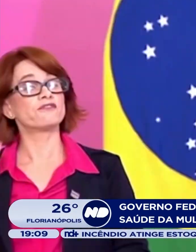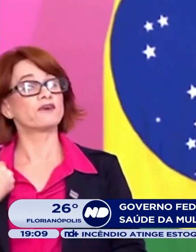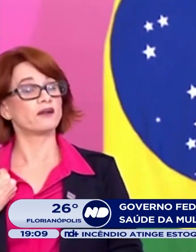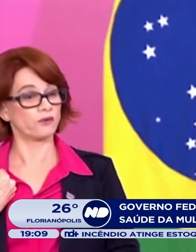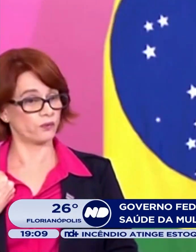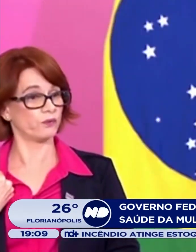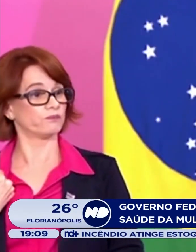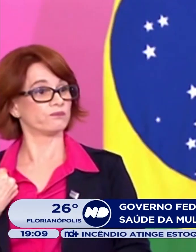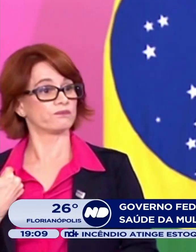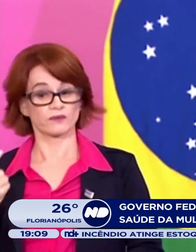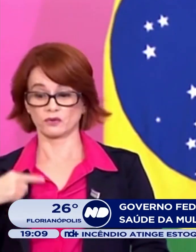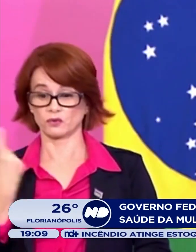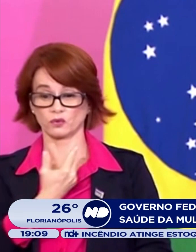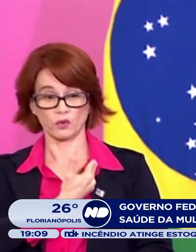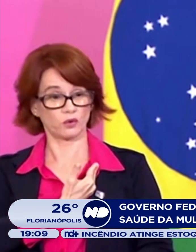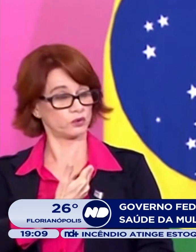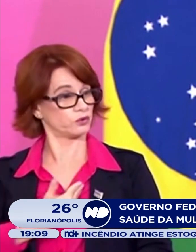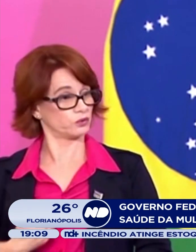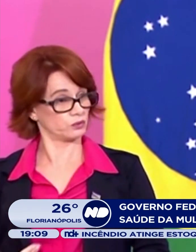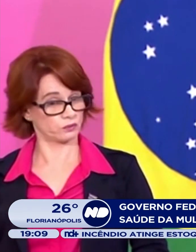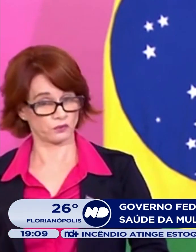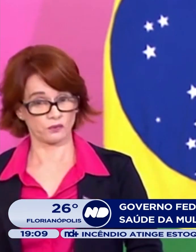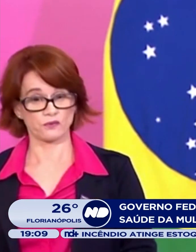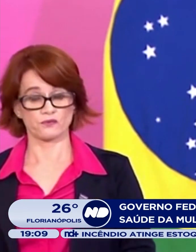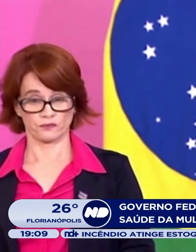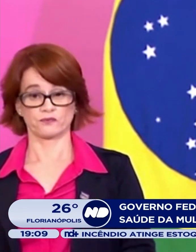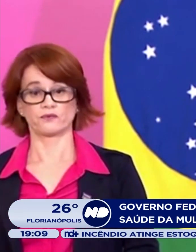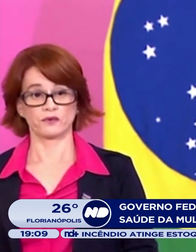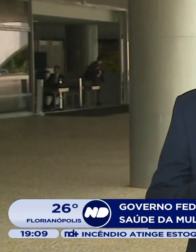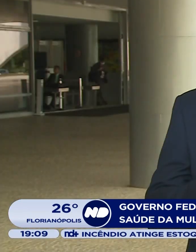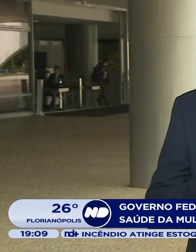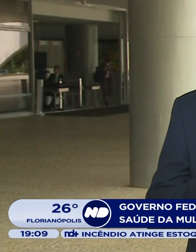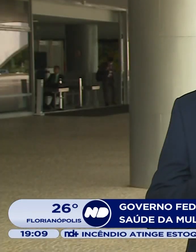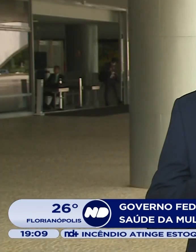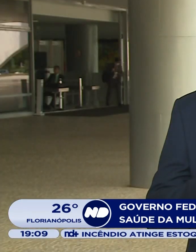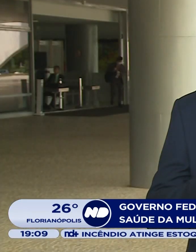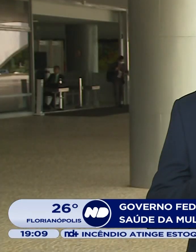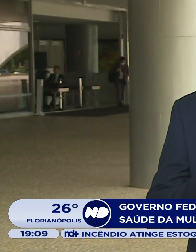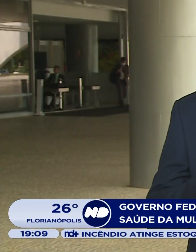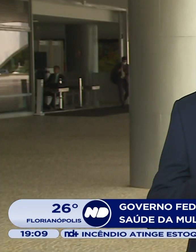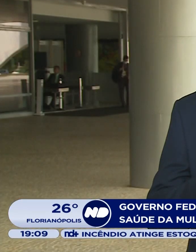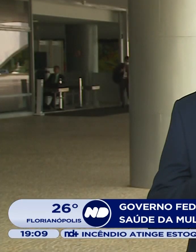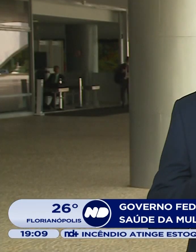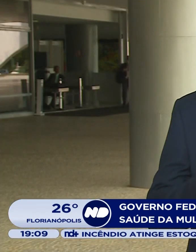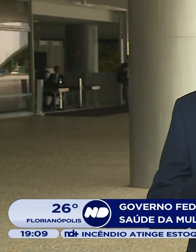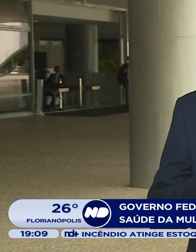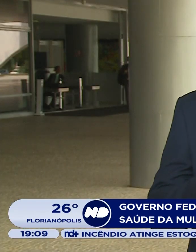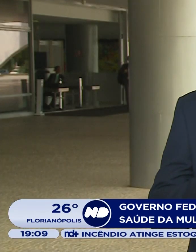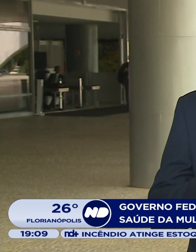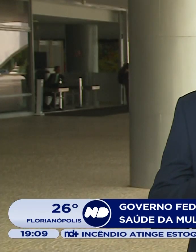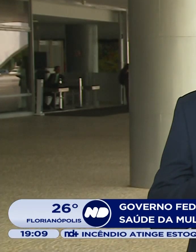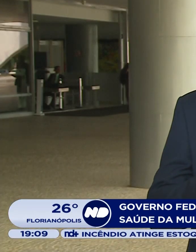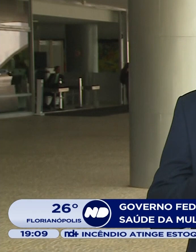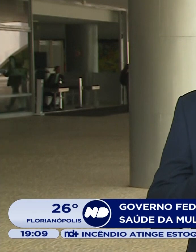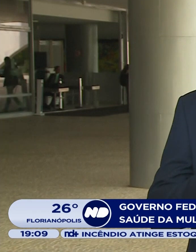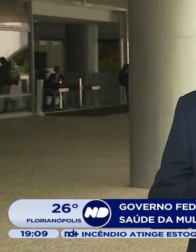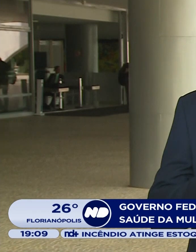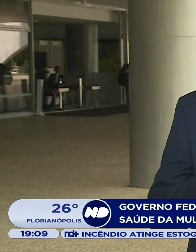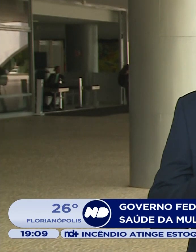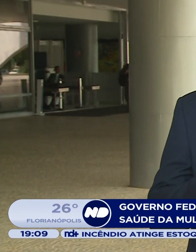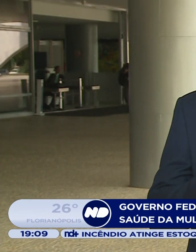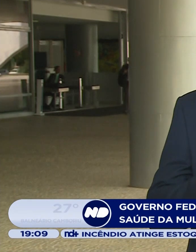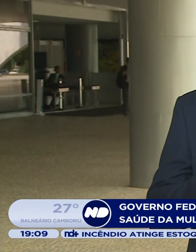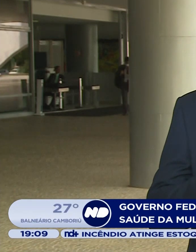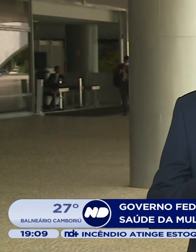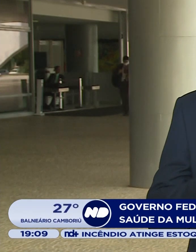instituiu o programa de proteção e promoção à saúde menstrual com o objetivo de combater a falta de acesso a